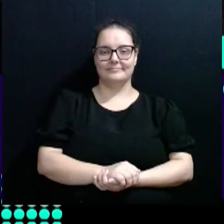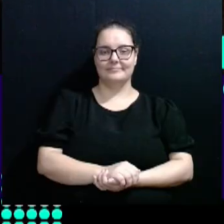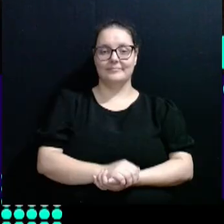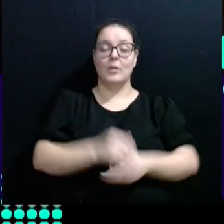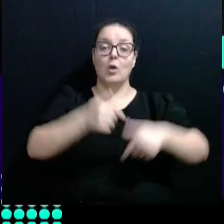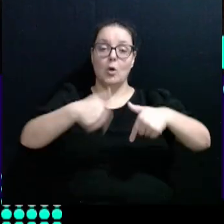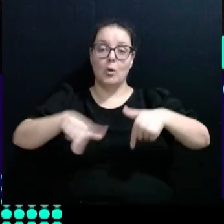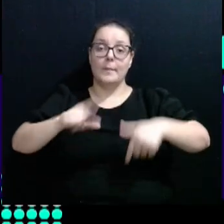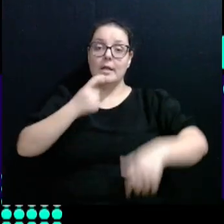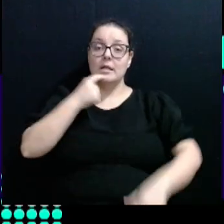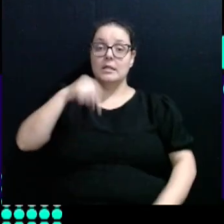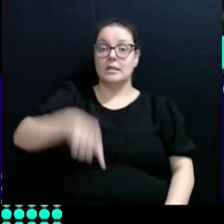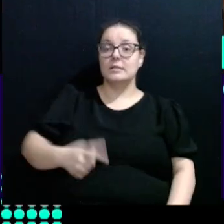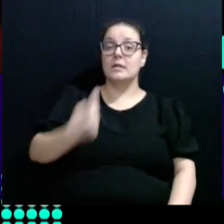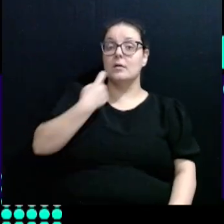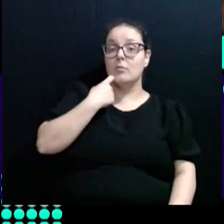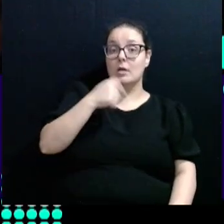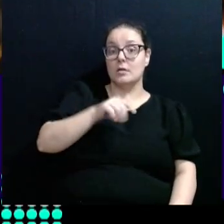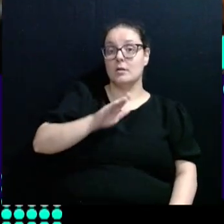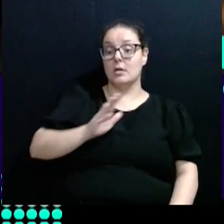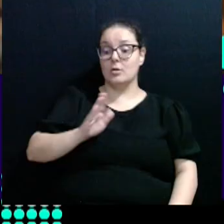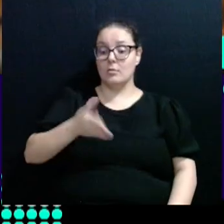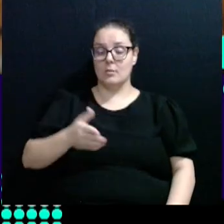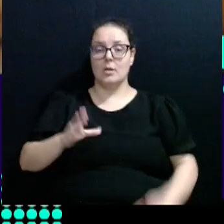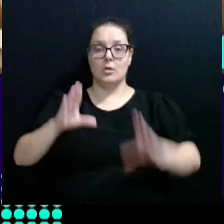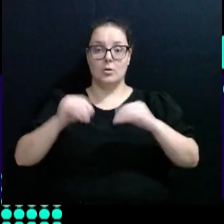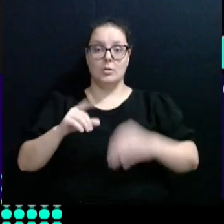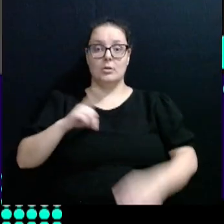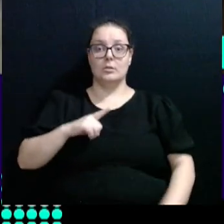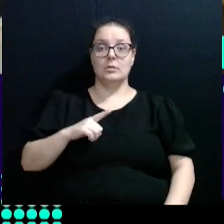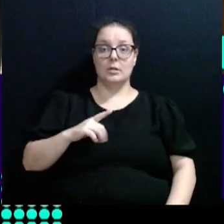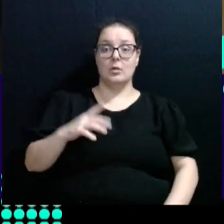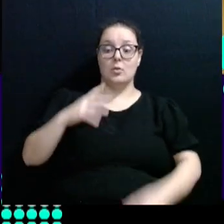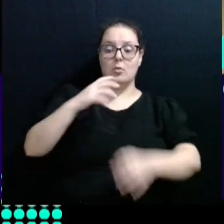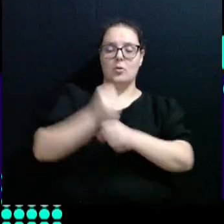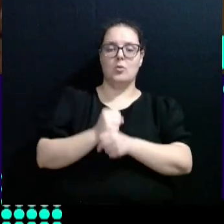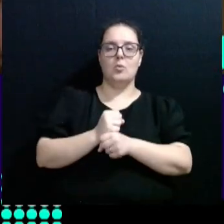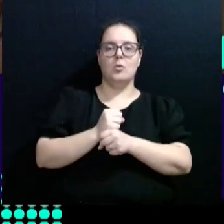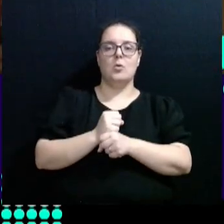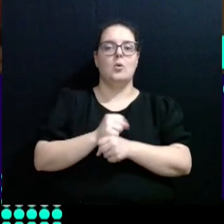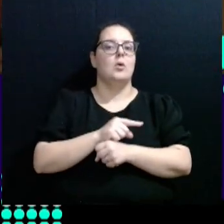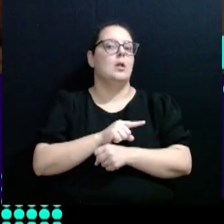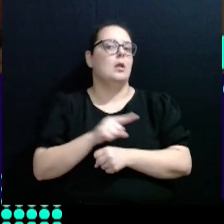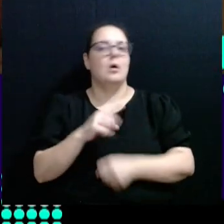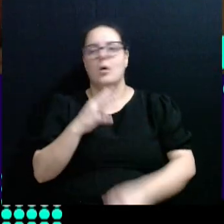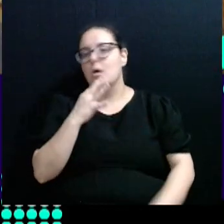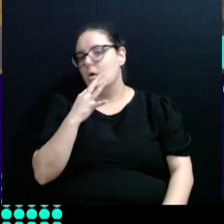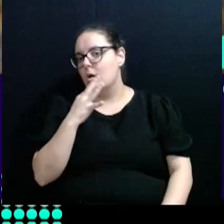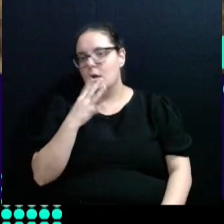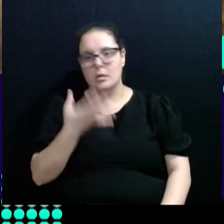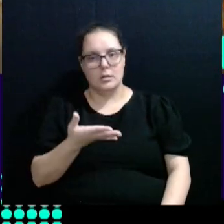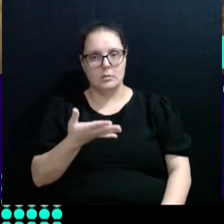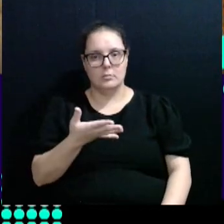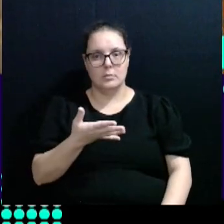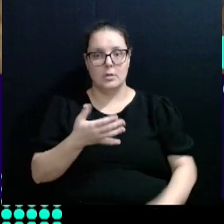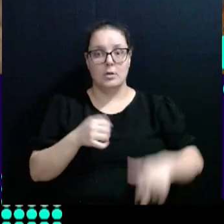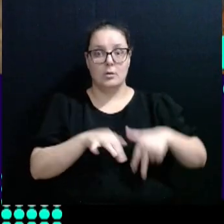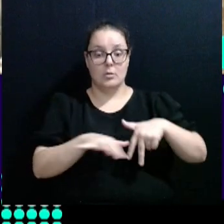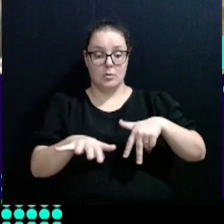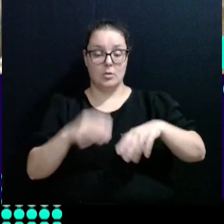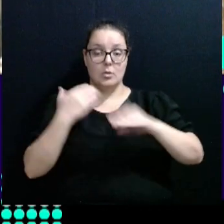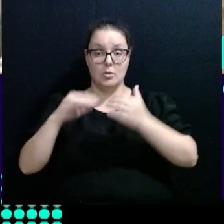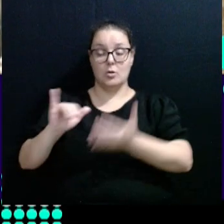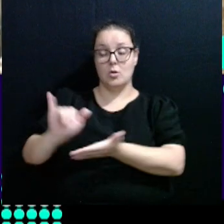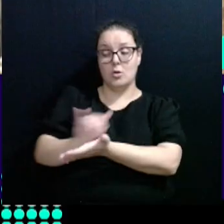às 19h30, tem Um Completo Desconhecido. Situado na influente cena musical de Nova York, nos